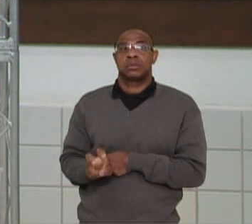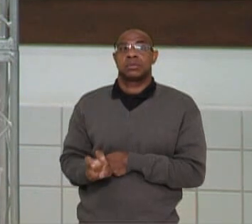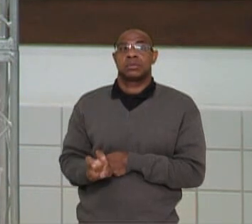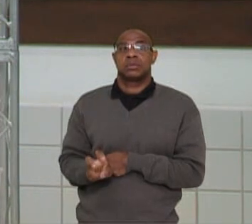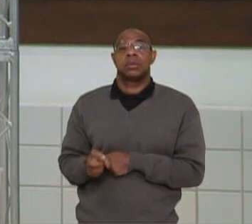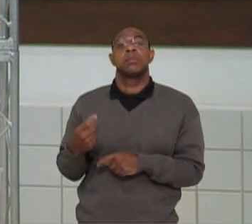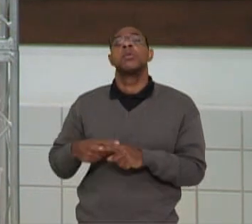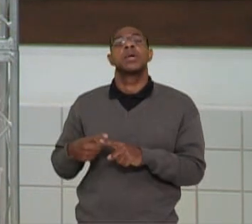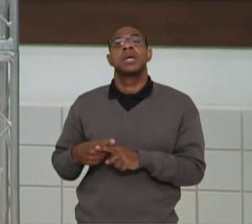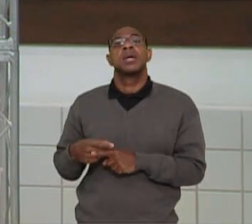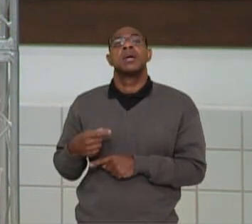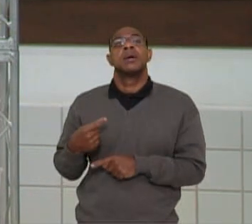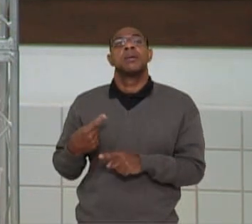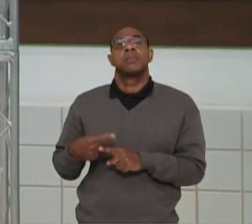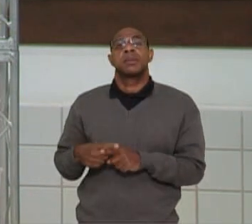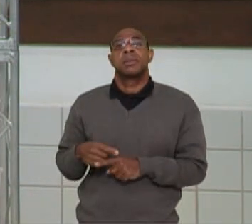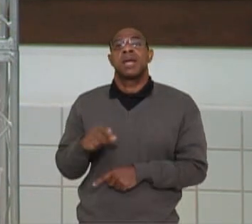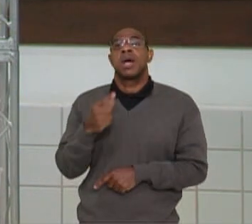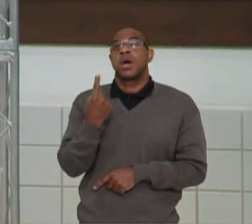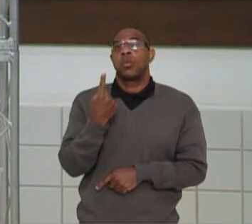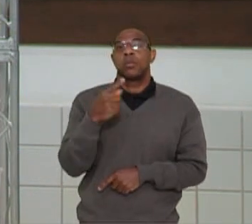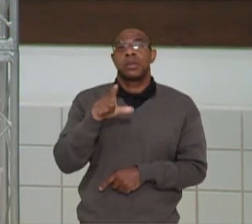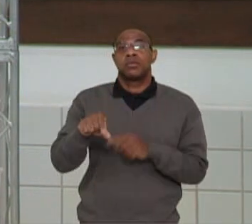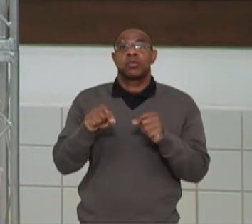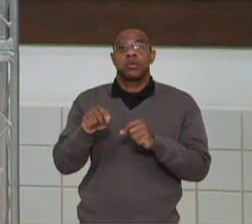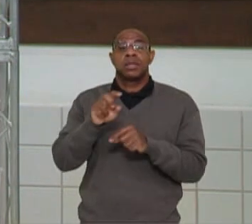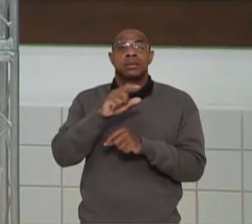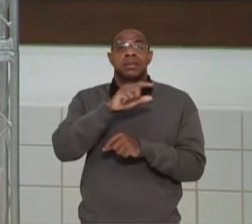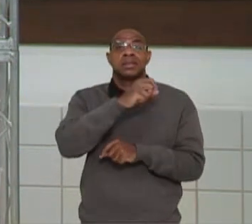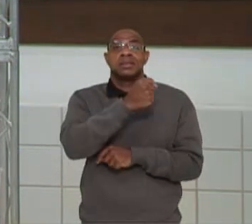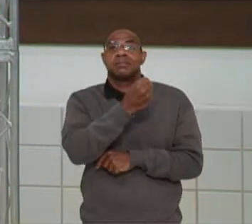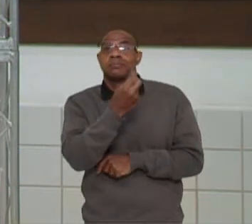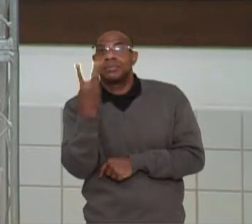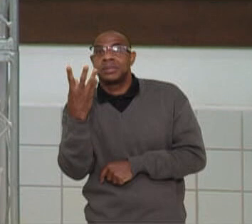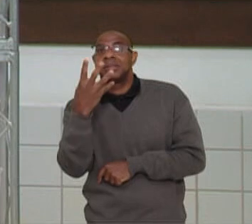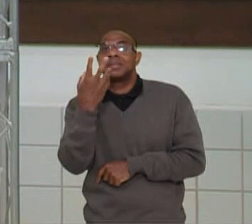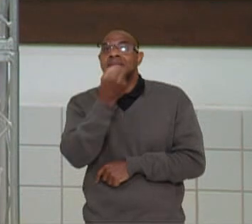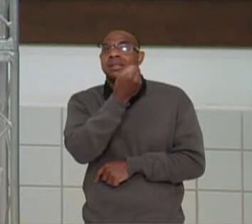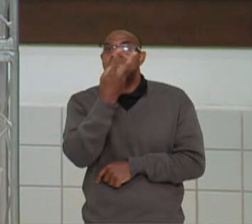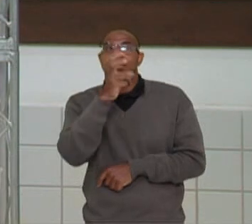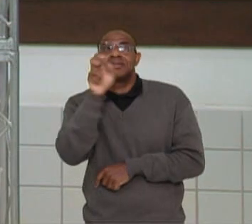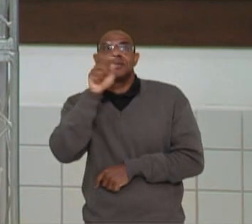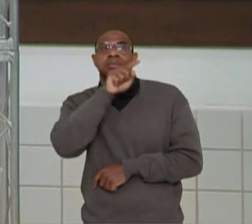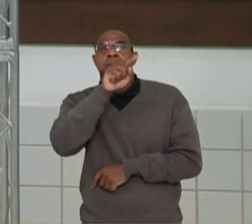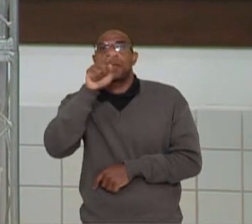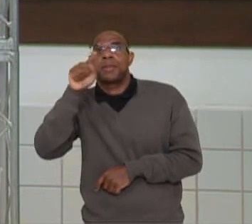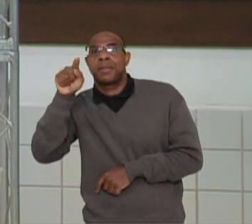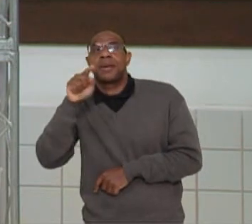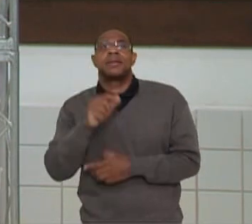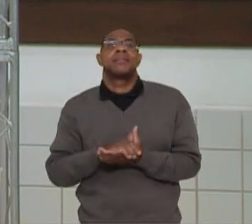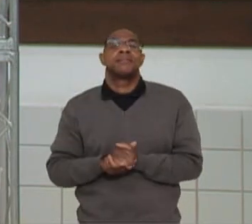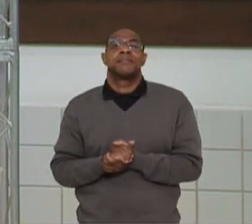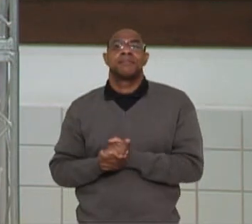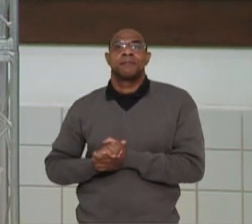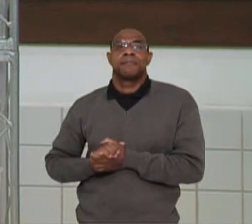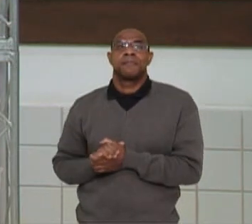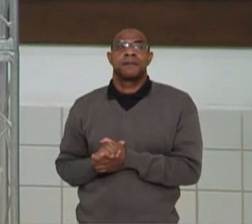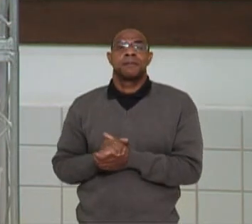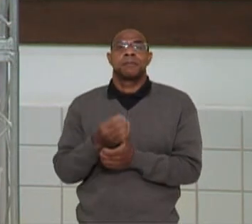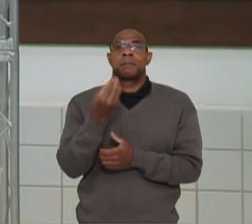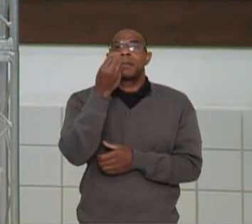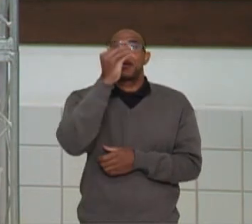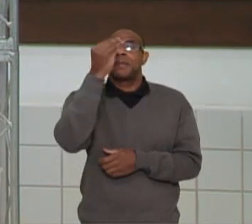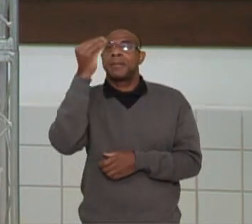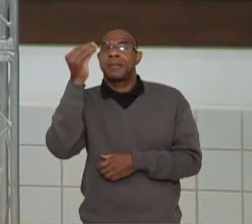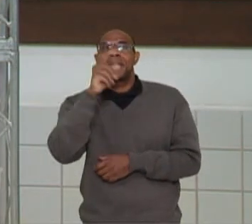é 1/5? Uma escolha em 5. Beleza? Ou então você faz a contagem geral dos números pares para definir. Esse método sempre